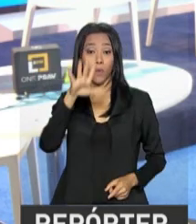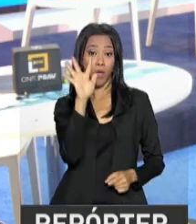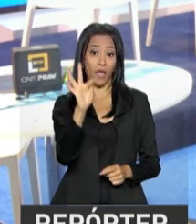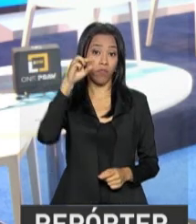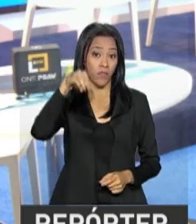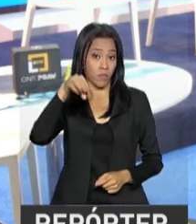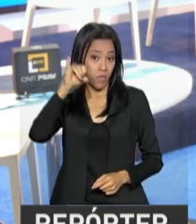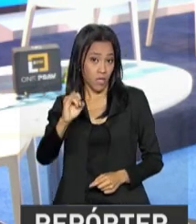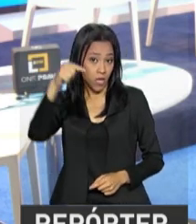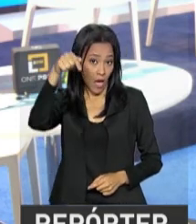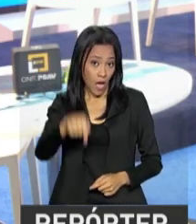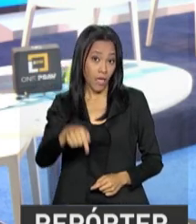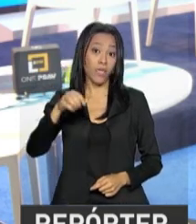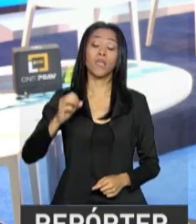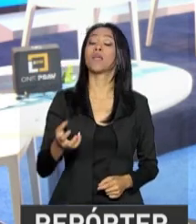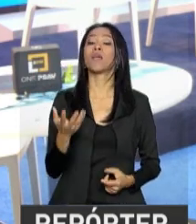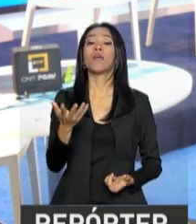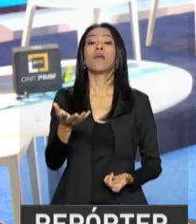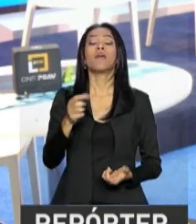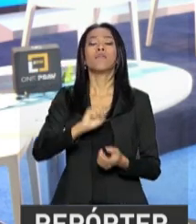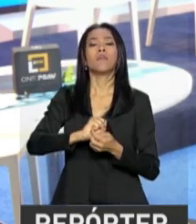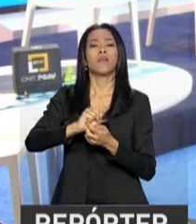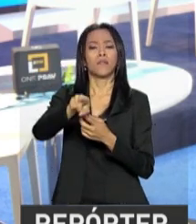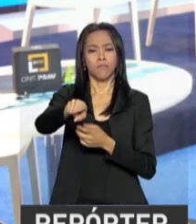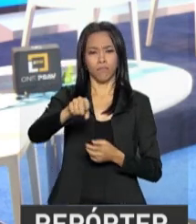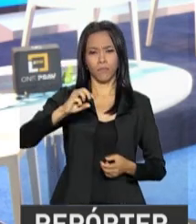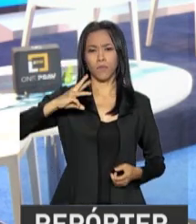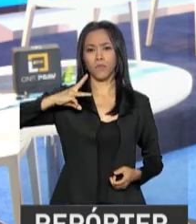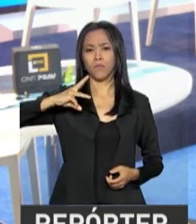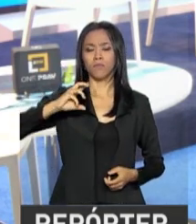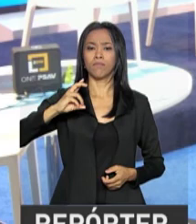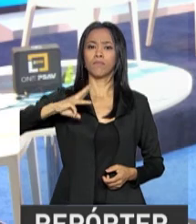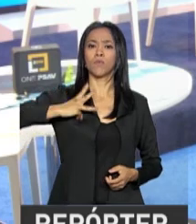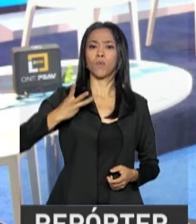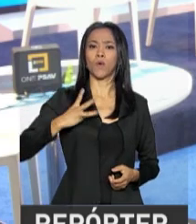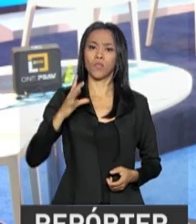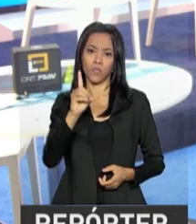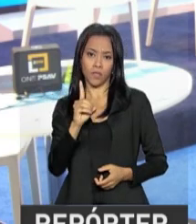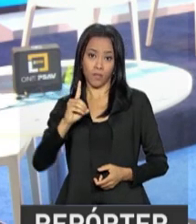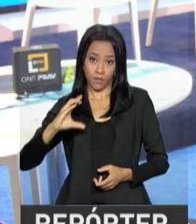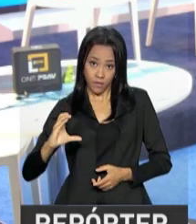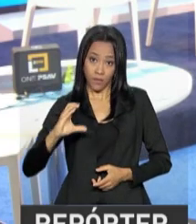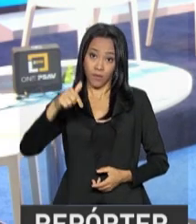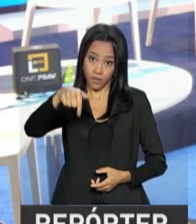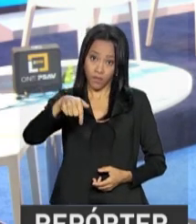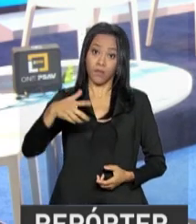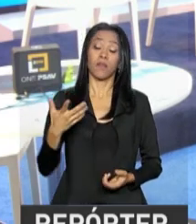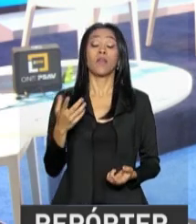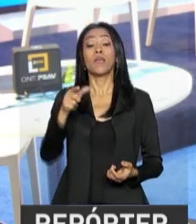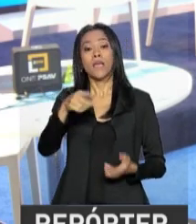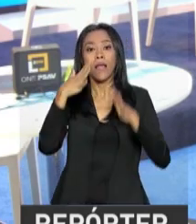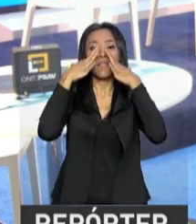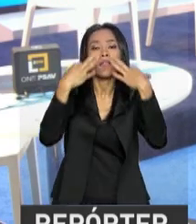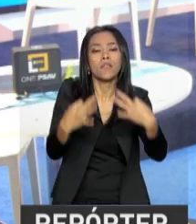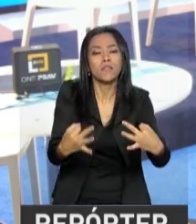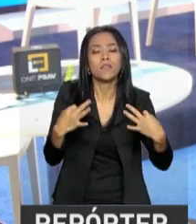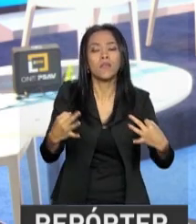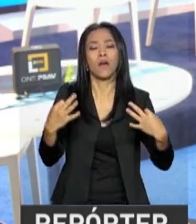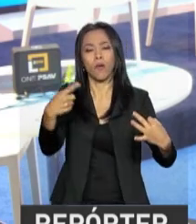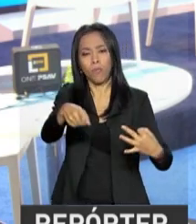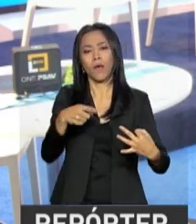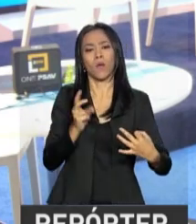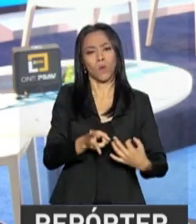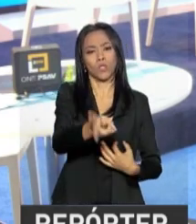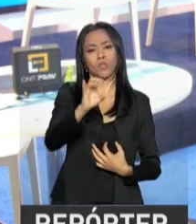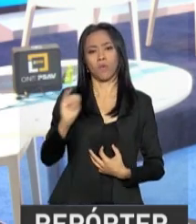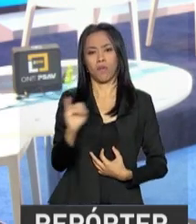banco mundial aqui em washington ele afirmou que é preciso equilibrar os estímulos à economia no curto prazo e manter a atenção para seguir com inflação baixa